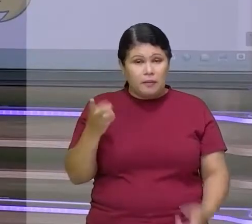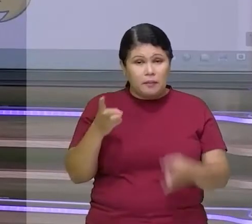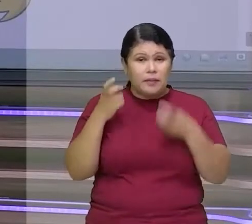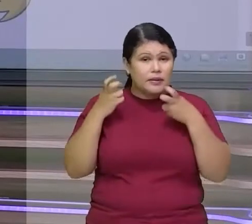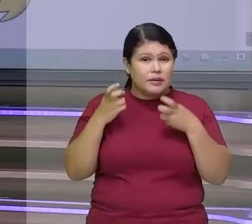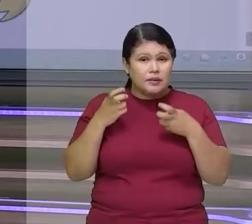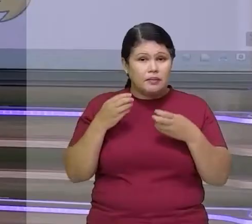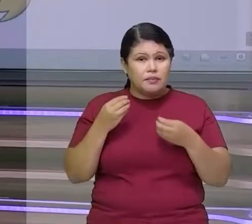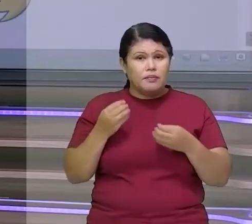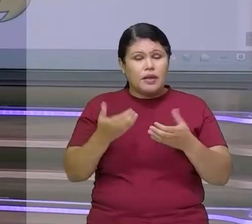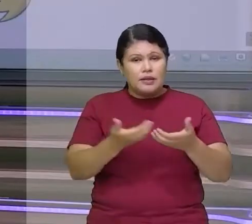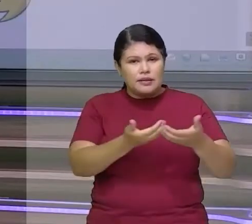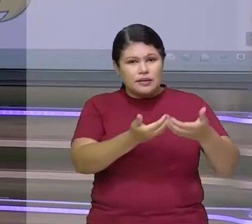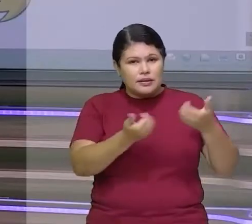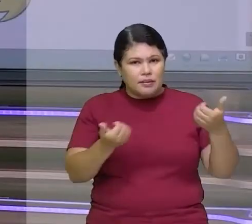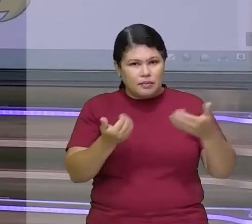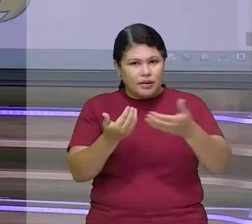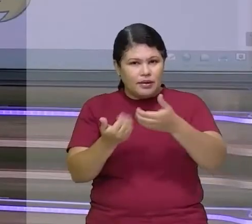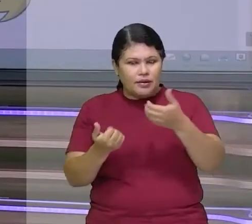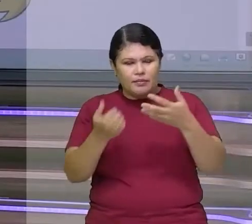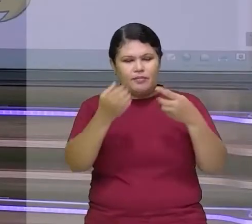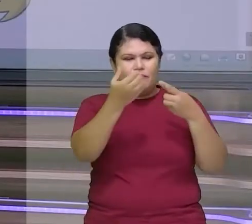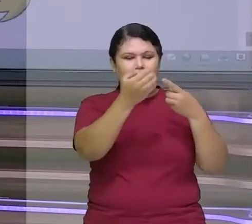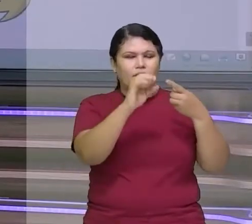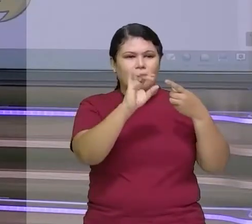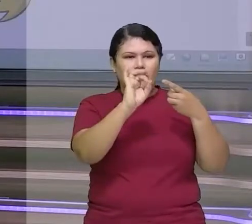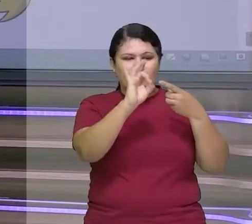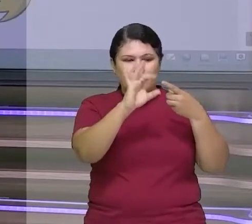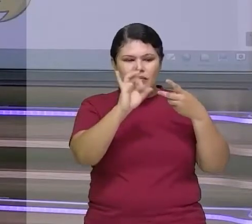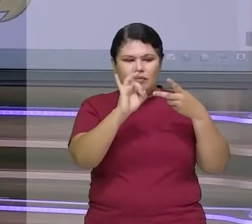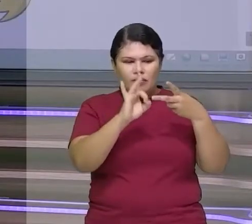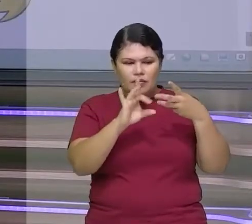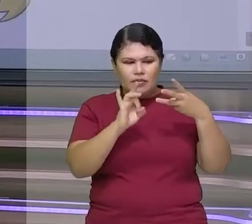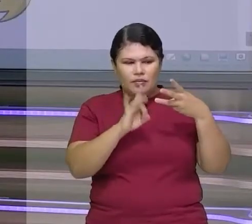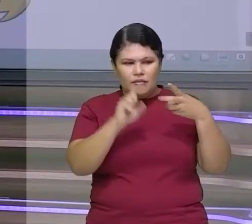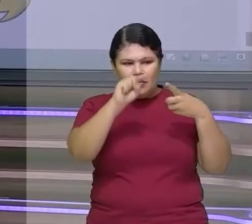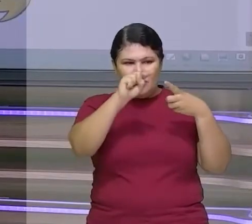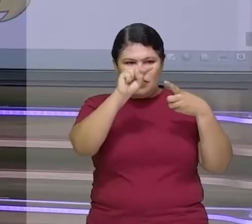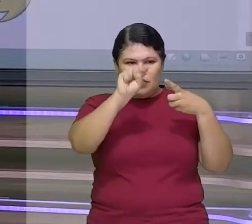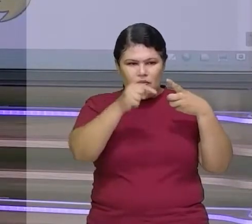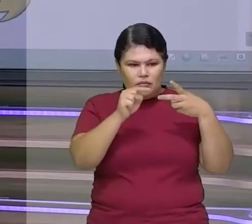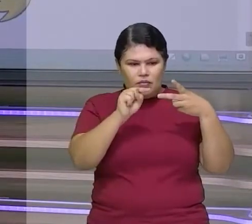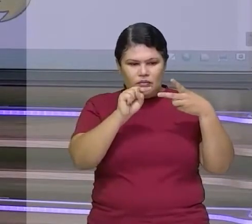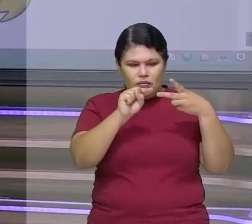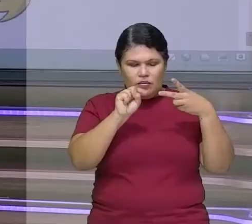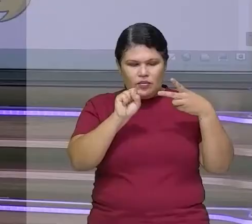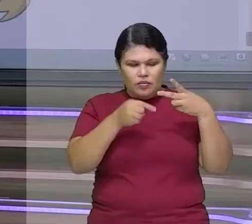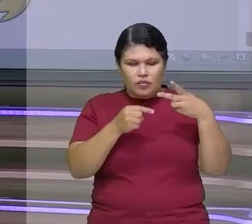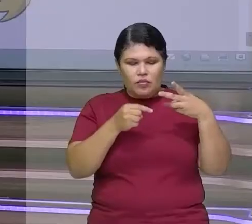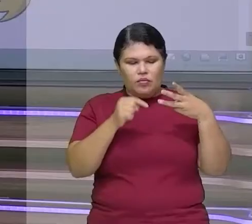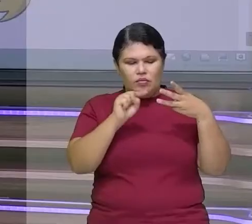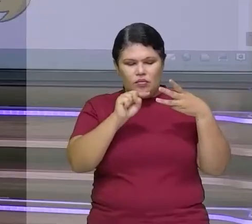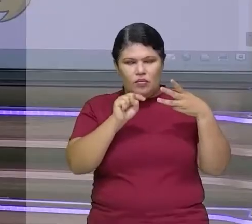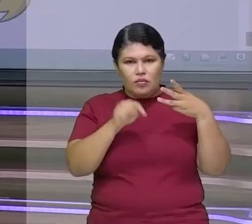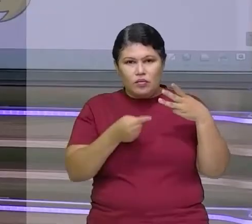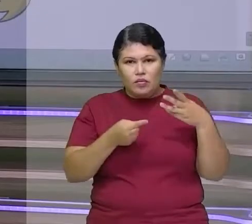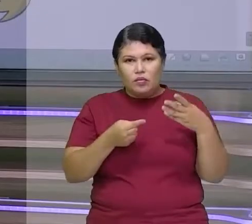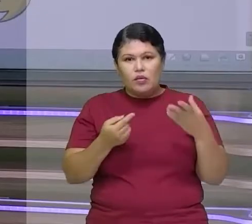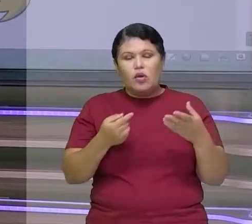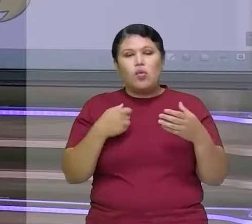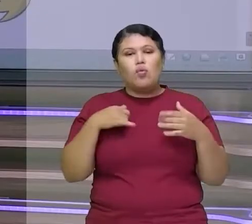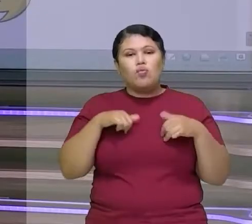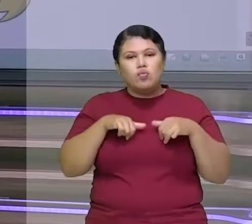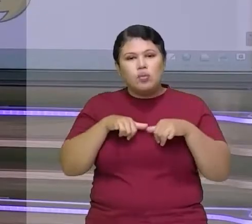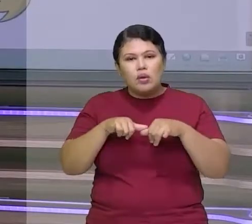perceber aqui. Para separar os itens de uma enumeração. Eu vou ao supermercado, 2 pontos.